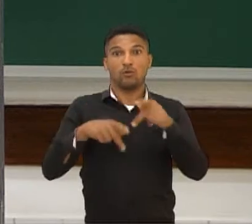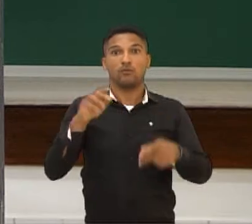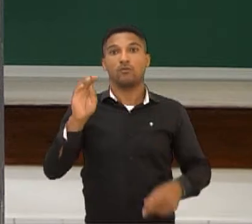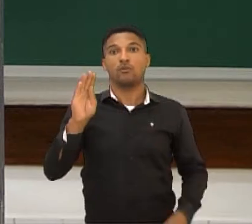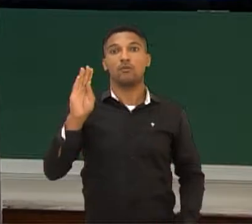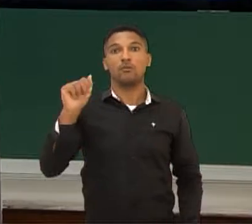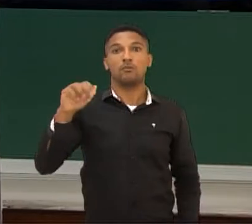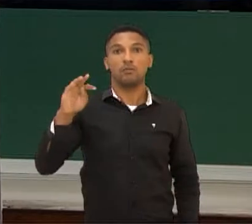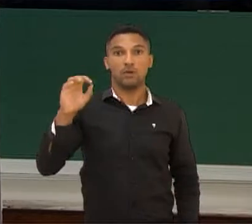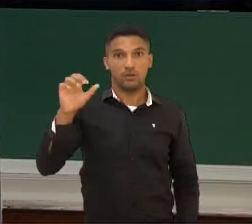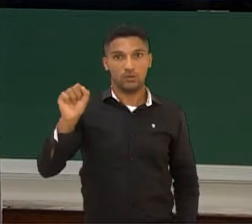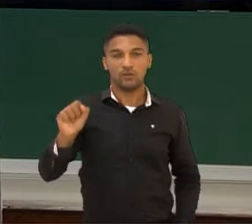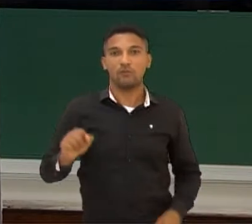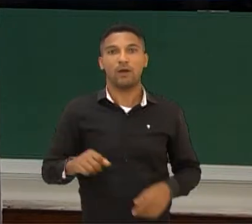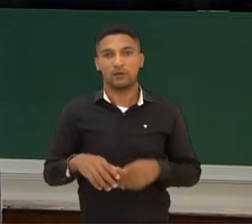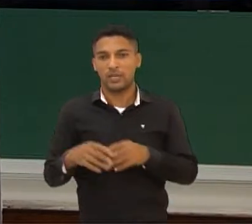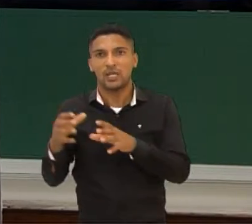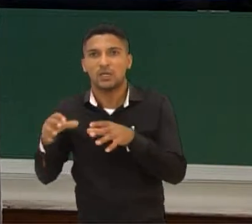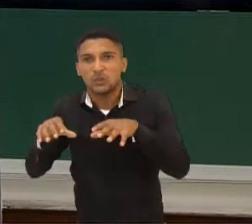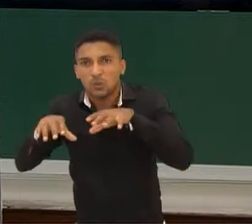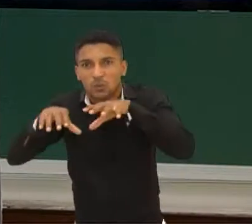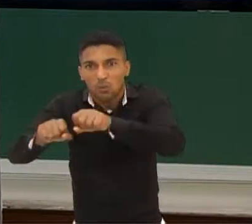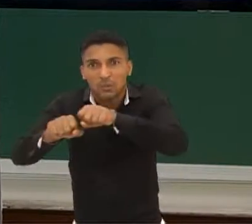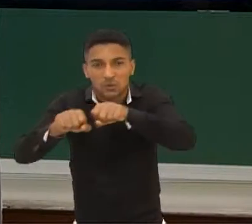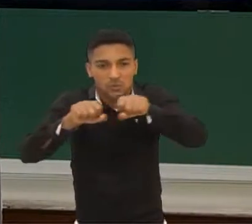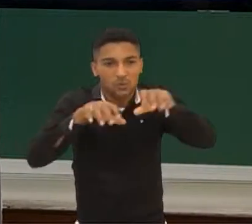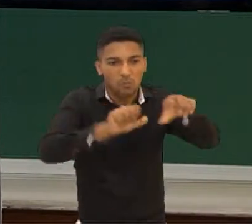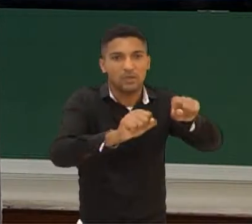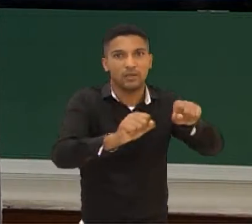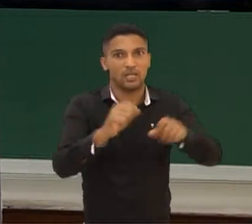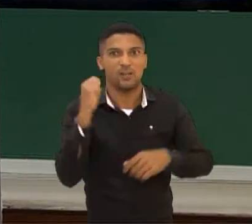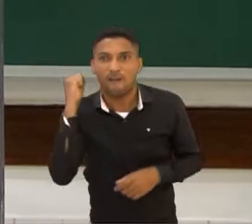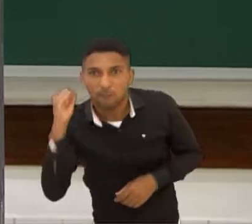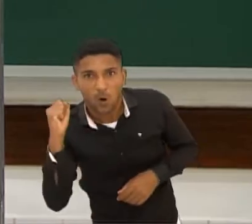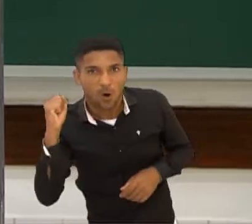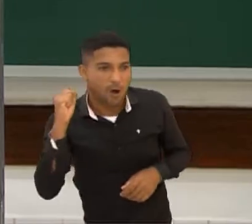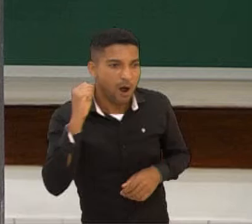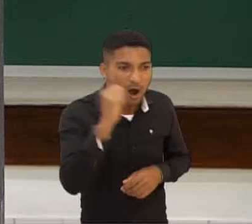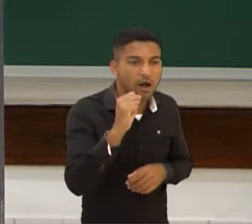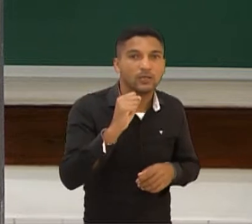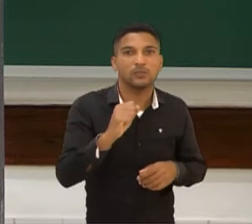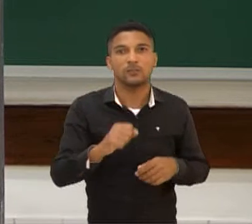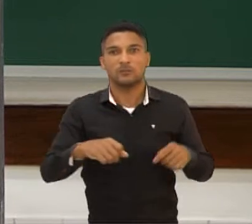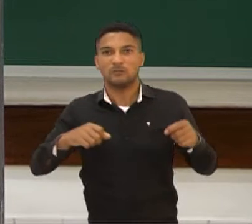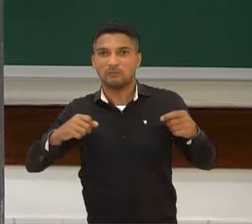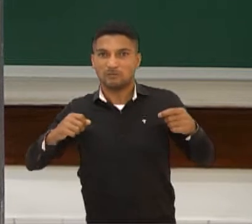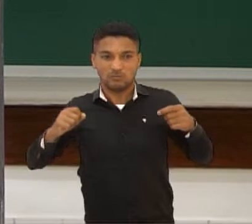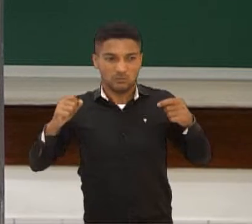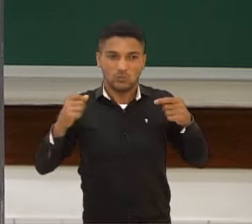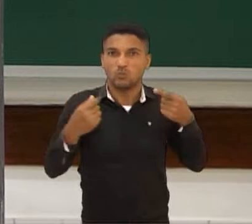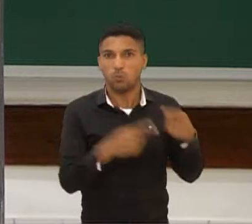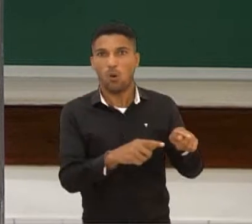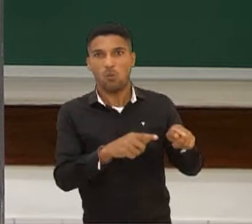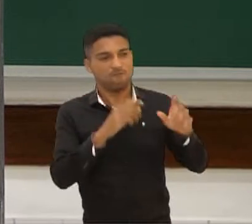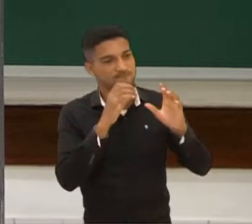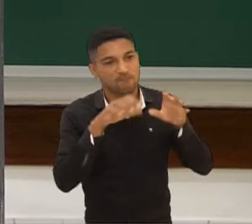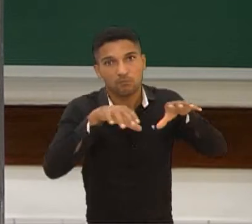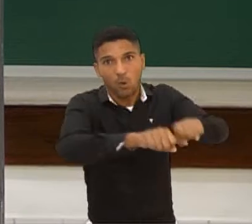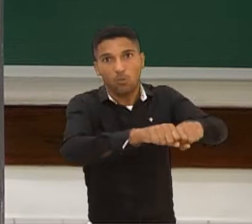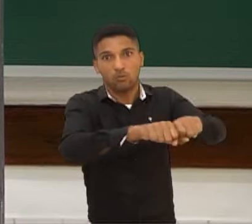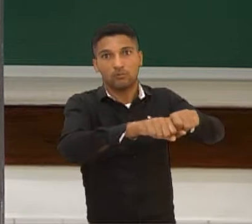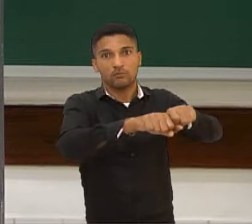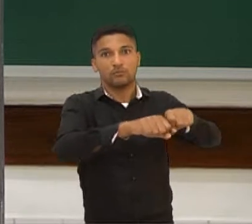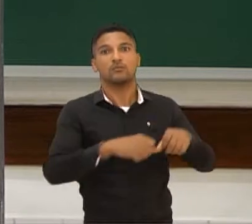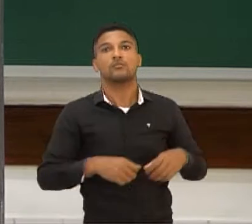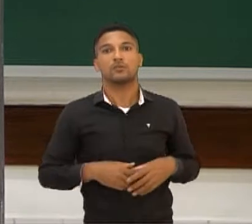a dominar vários povos, com guerras, eram povos guerreiros. Uma das coisas interessantes do Nimialukeni é que